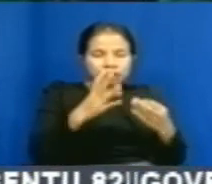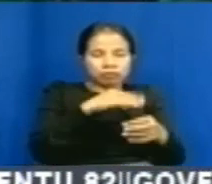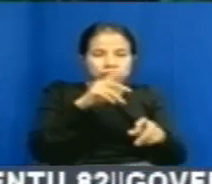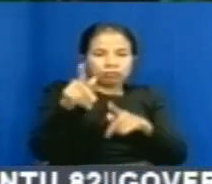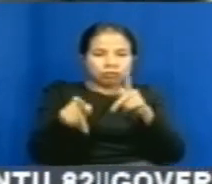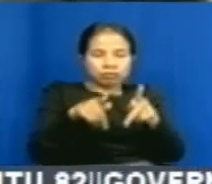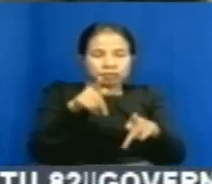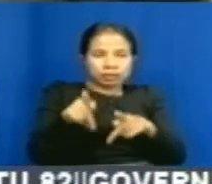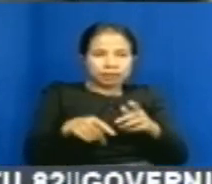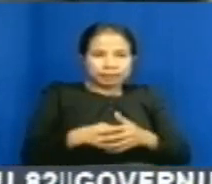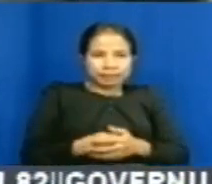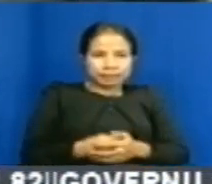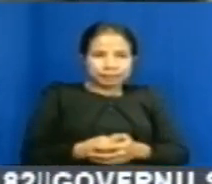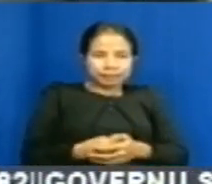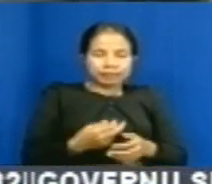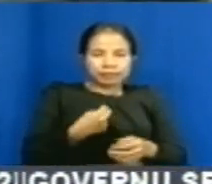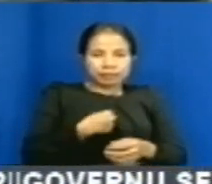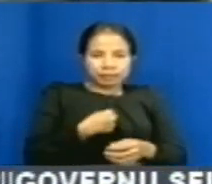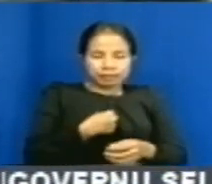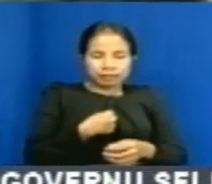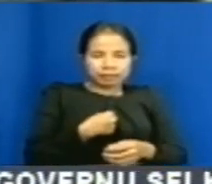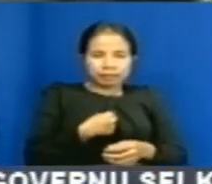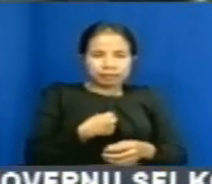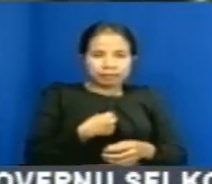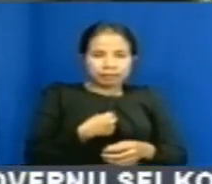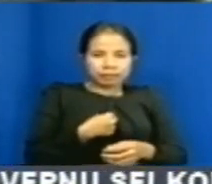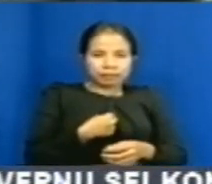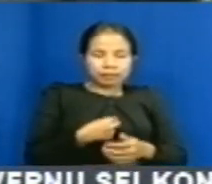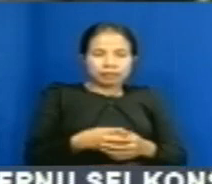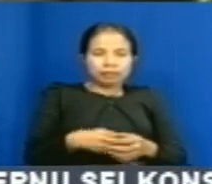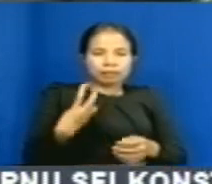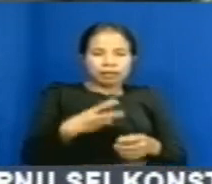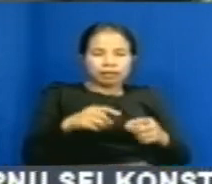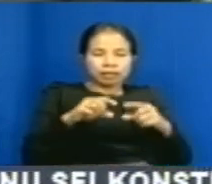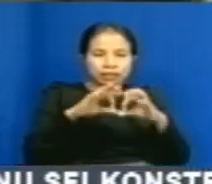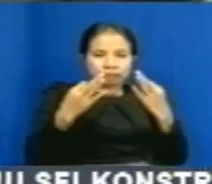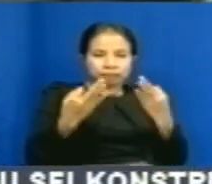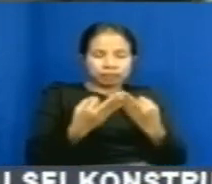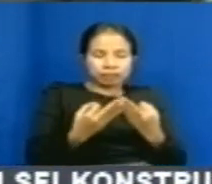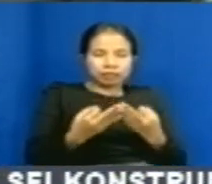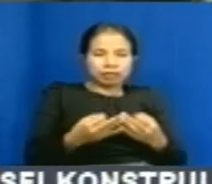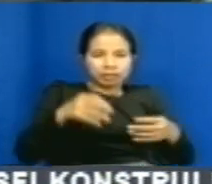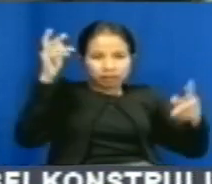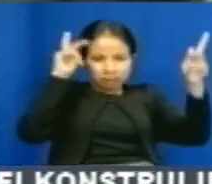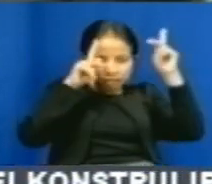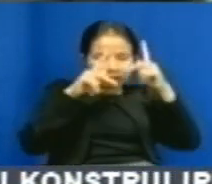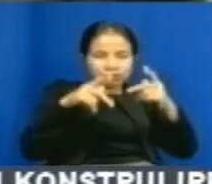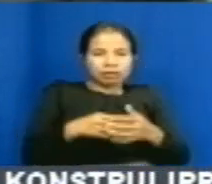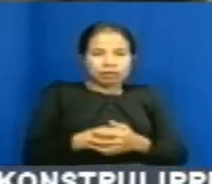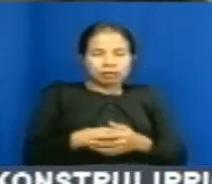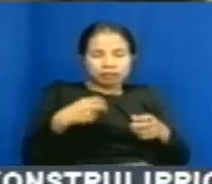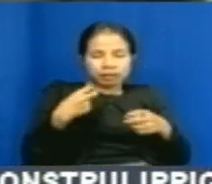comunidade. Senhor, bem minha classe, onde dame bem minha família ulo. E a situação da ohi loro,